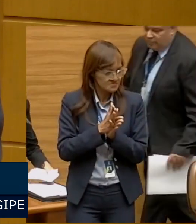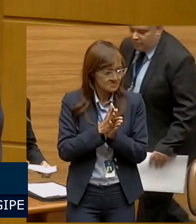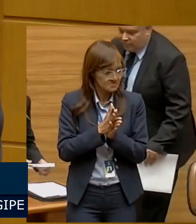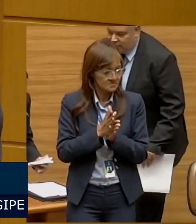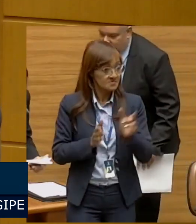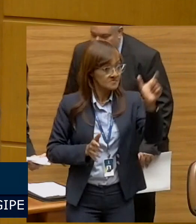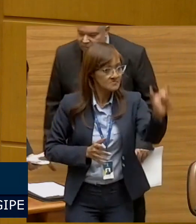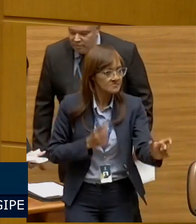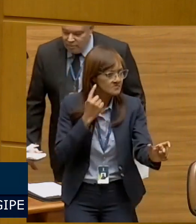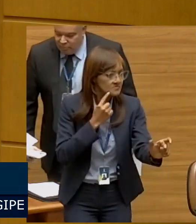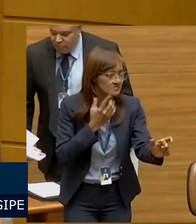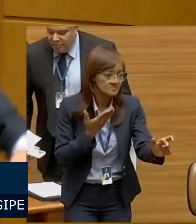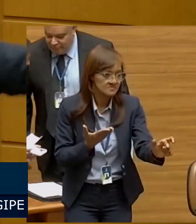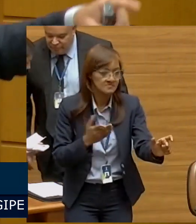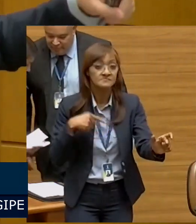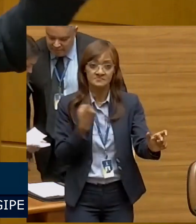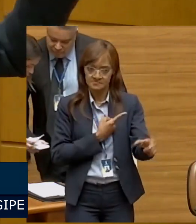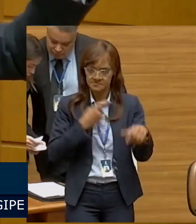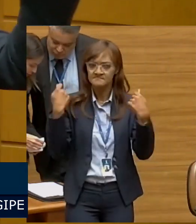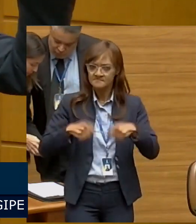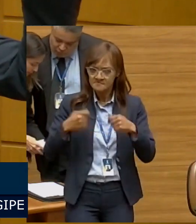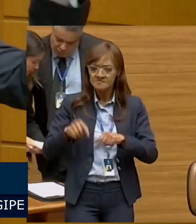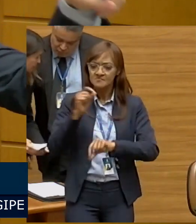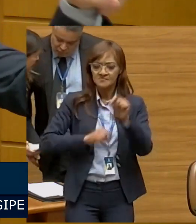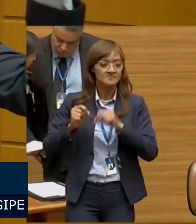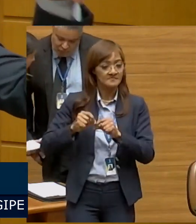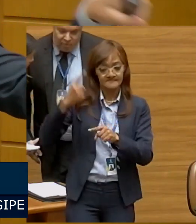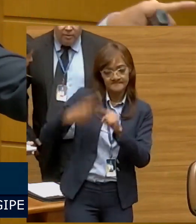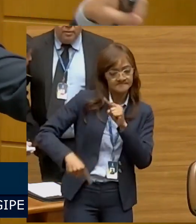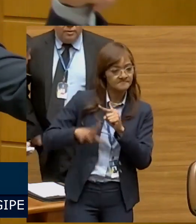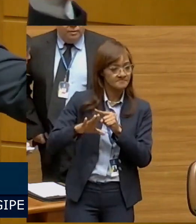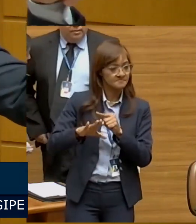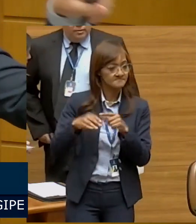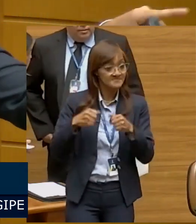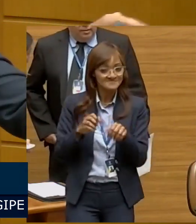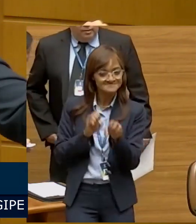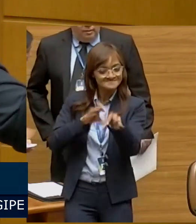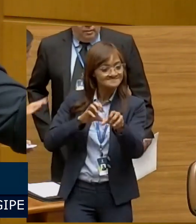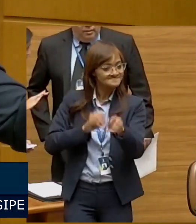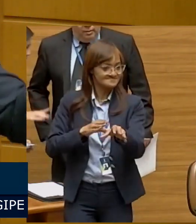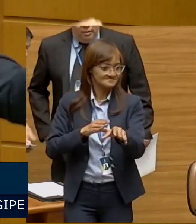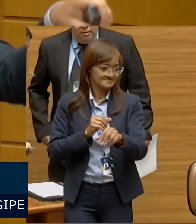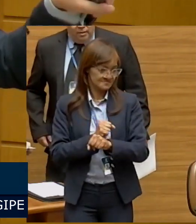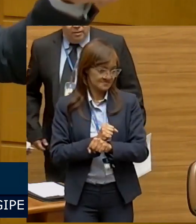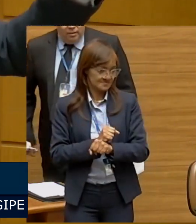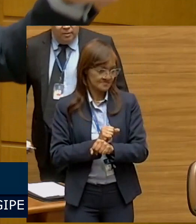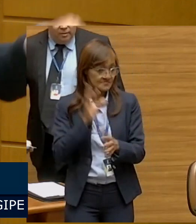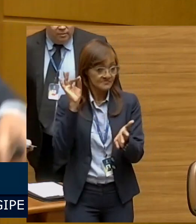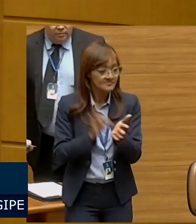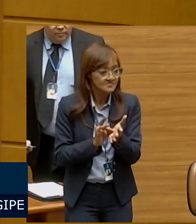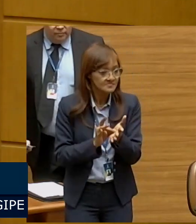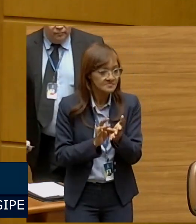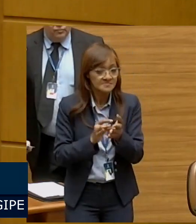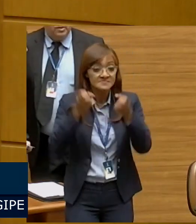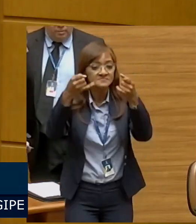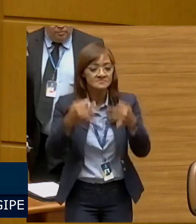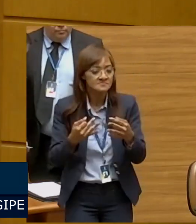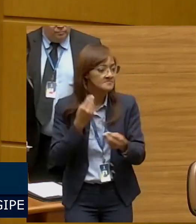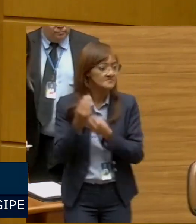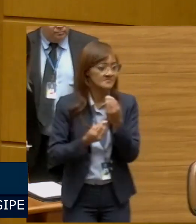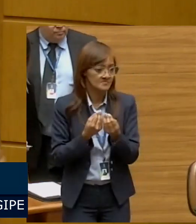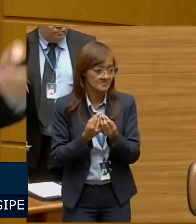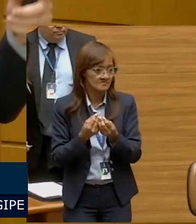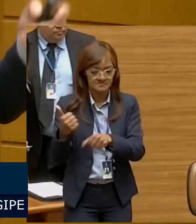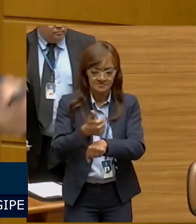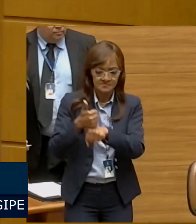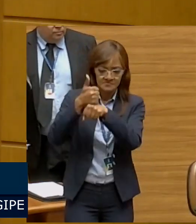surda. Então, a gente precisa também combater isso através de formação, educação, processo pedagógico. Trazendo aqui também a efetivação de